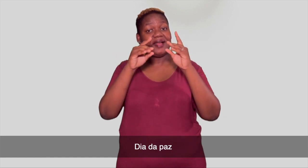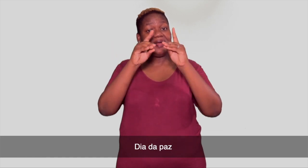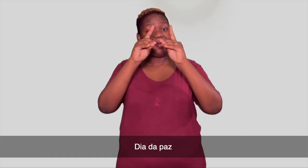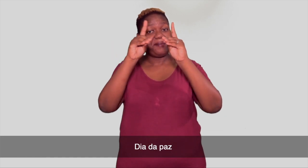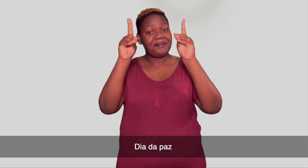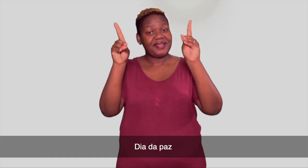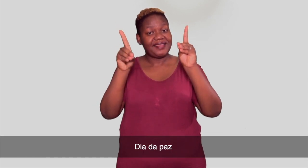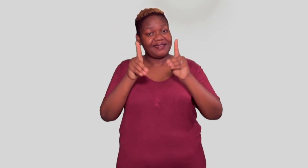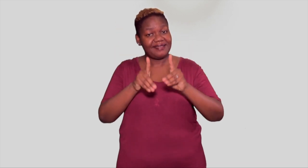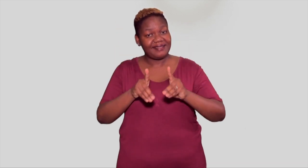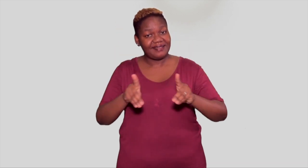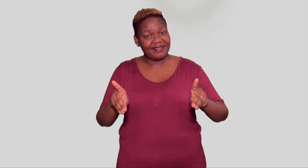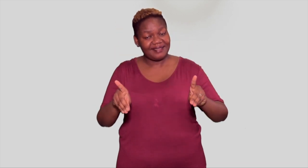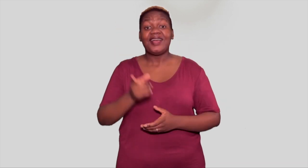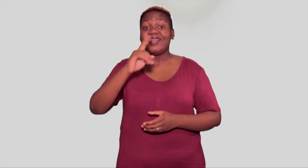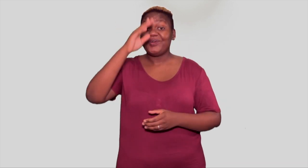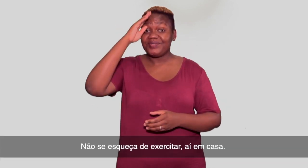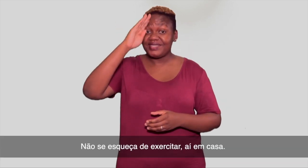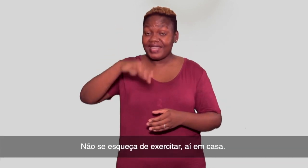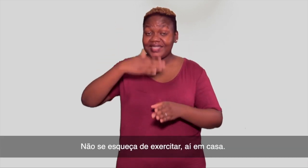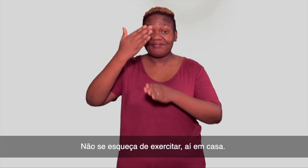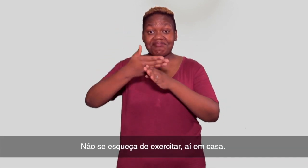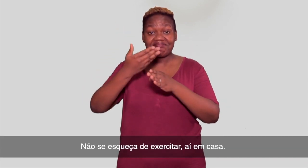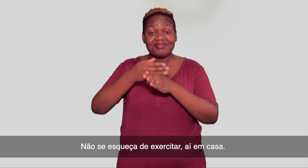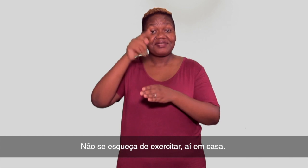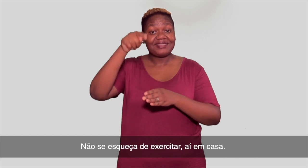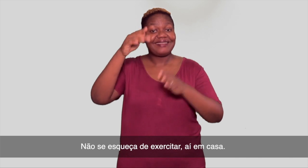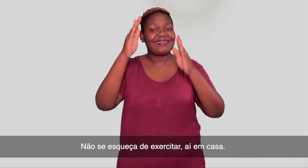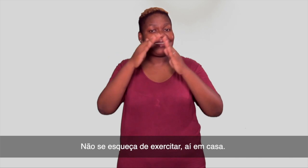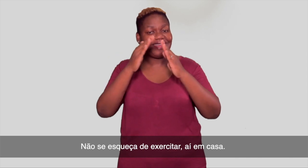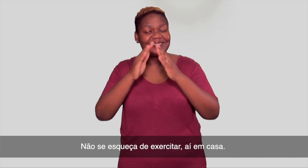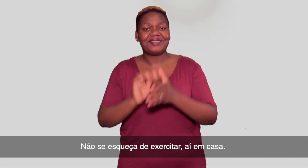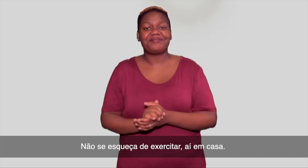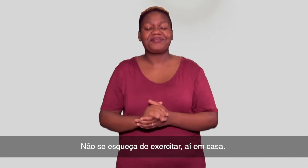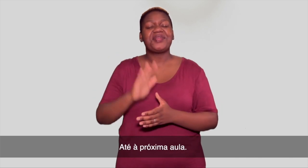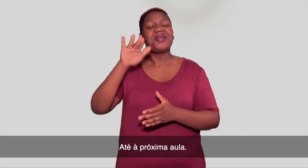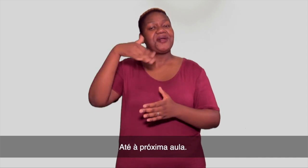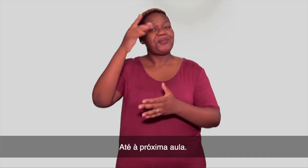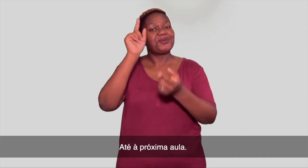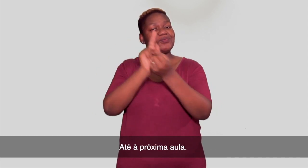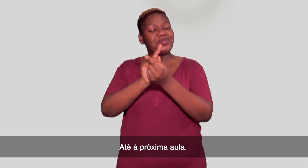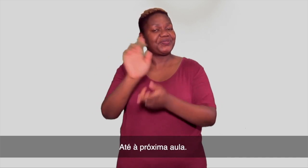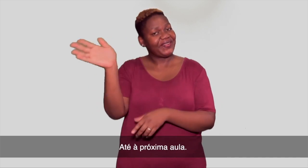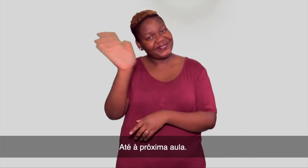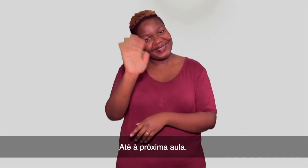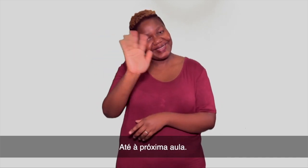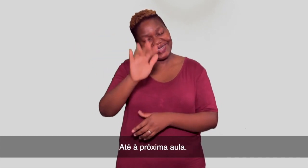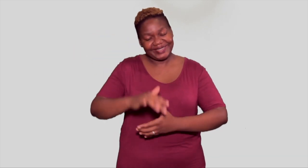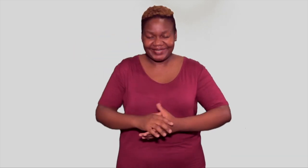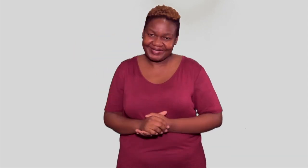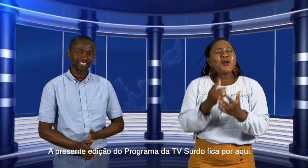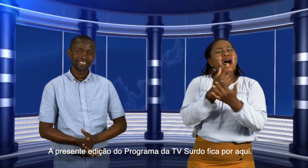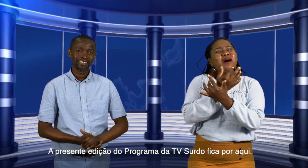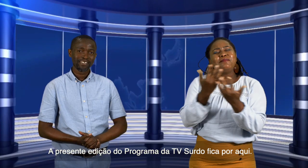dia da paz. Não se esqueça de exercitar aí em casa. Até a próxima aula!